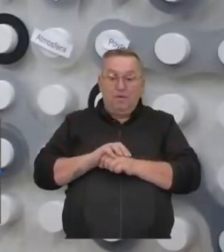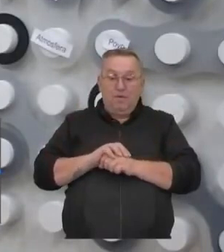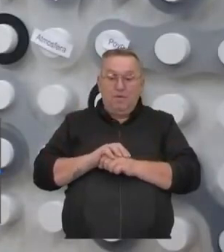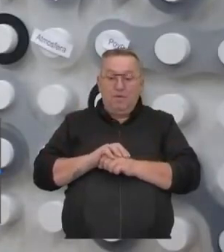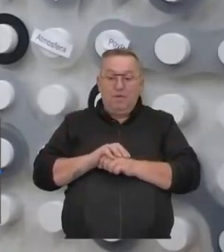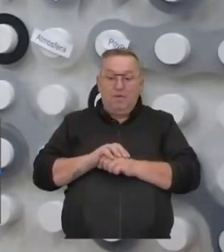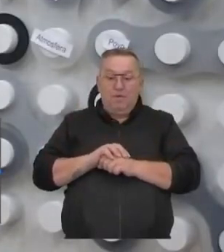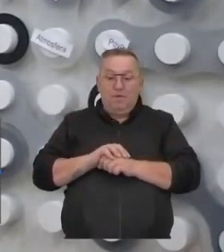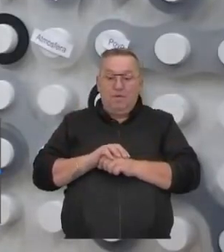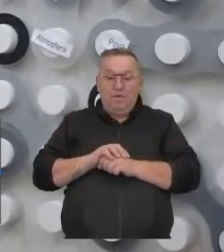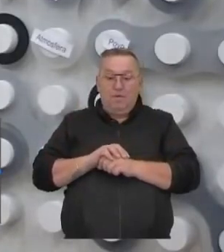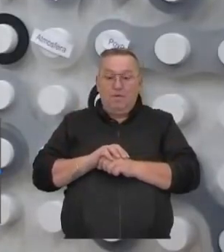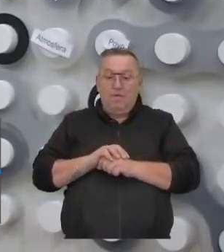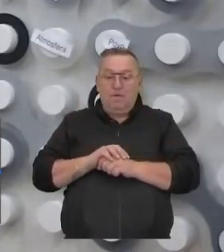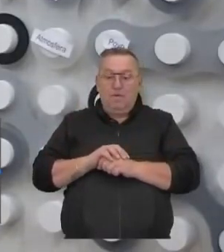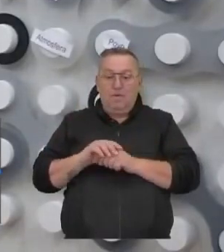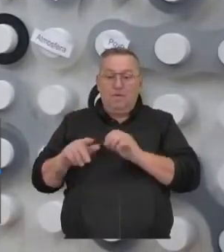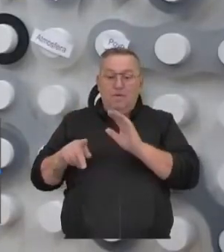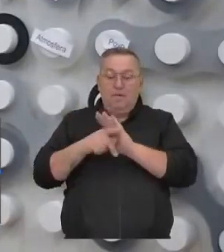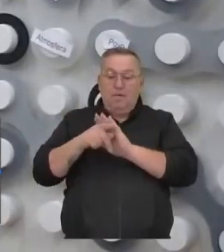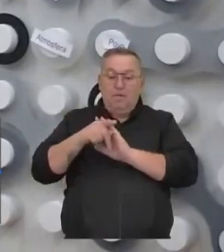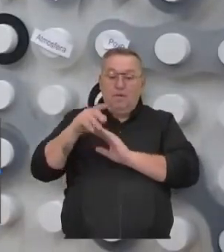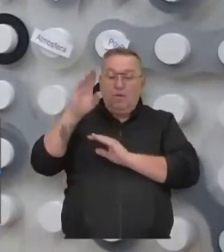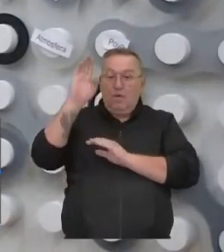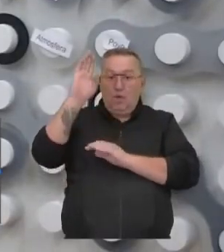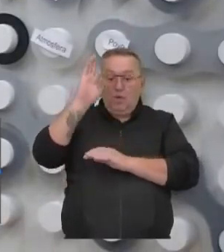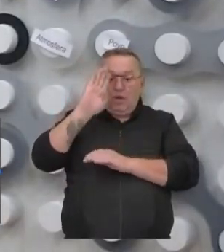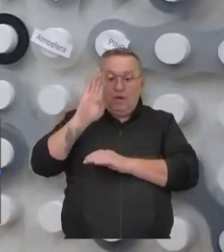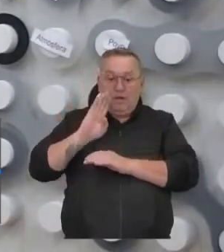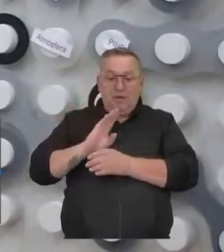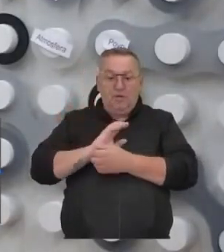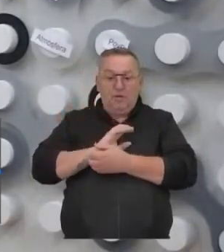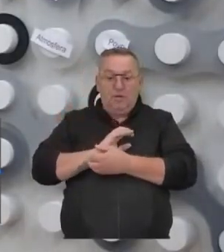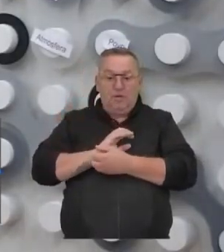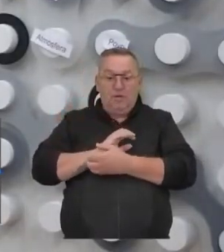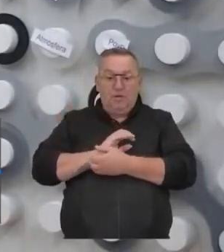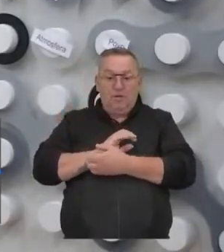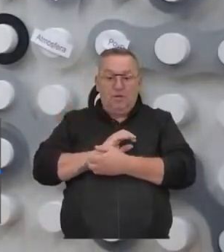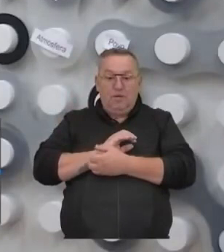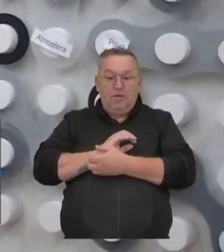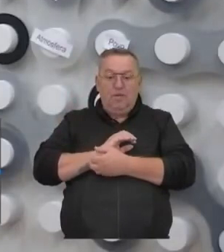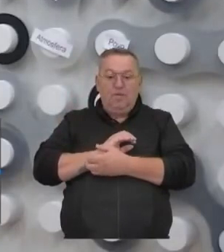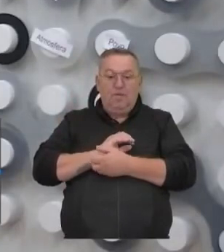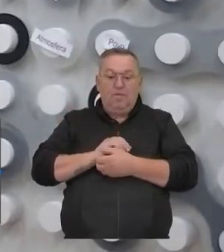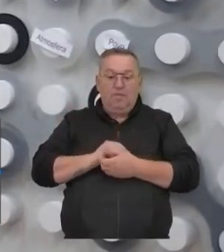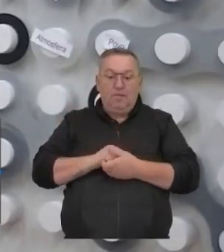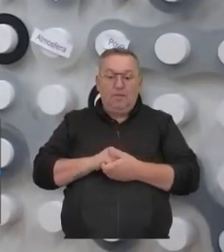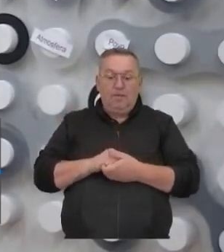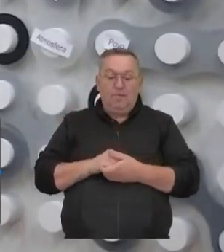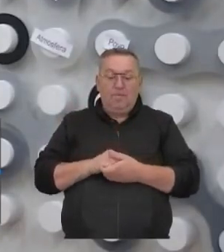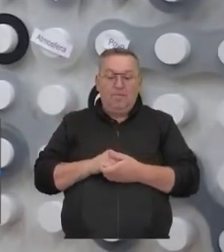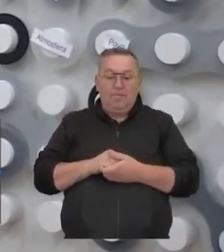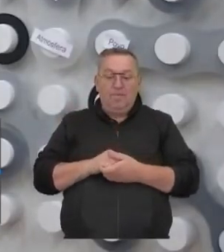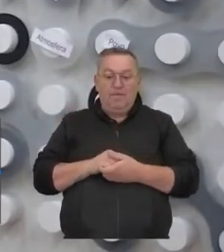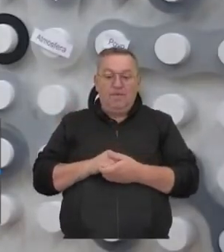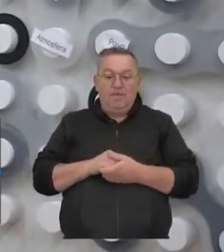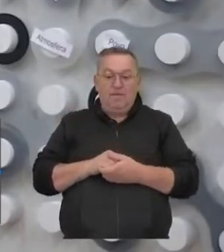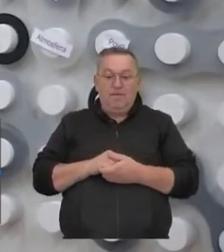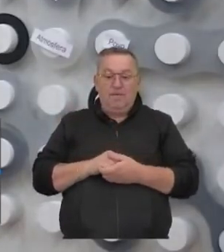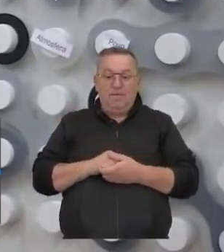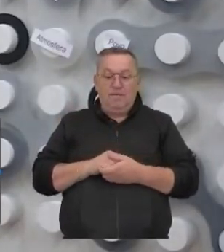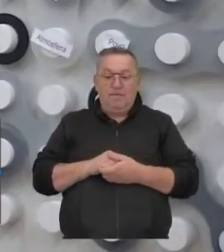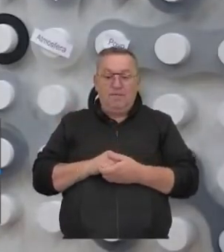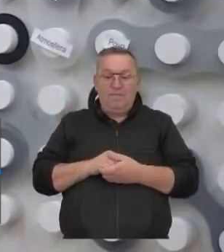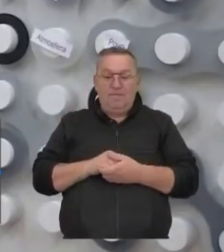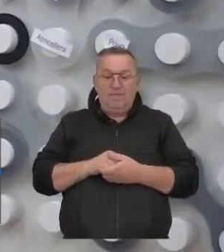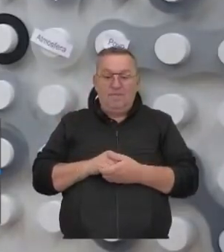país, que é o Brasil. Ó, colando ele aqui, ó, olha que bonitinho que ele ficou. Peraí, tem que colar certo, né, Janaína? Aí, ó,